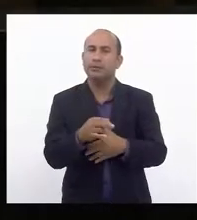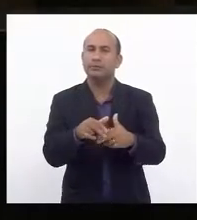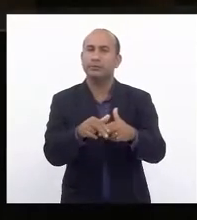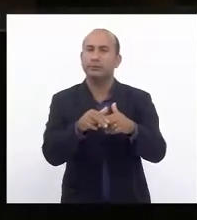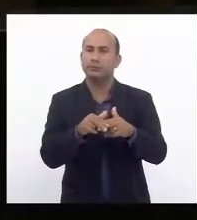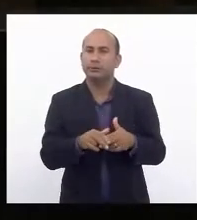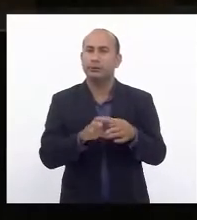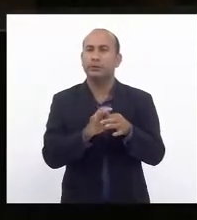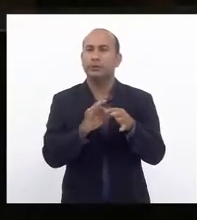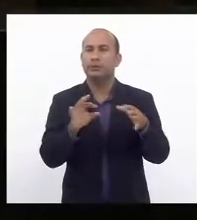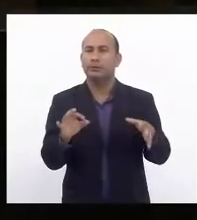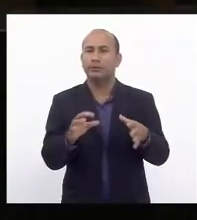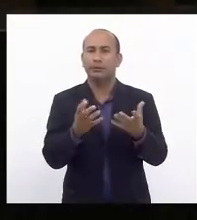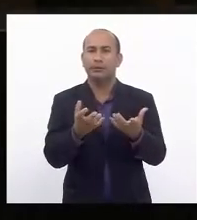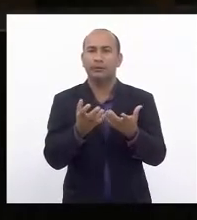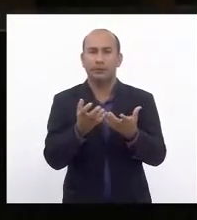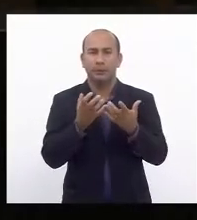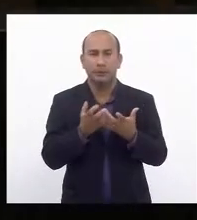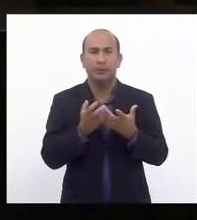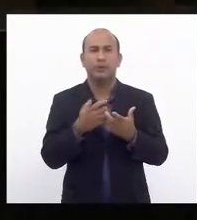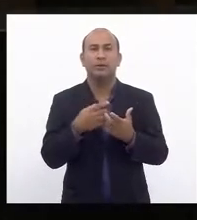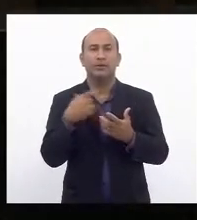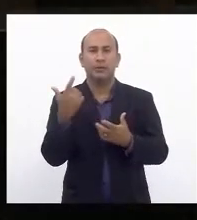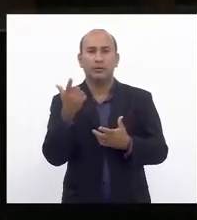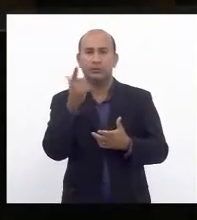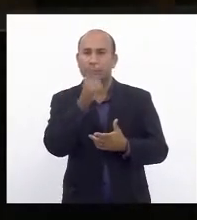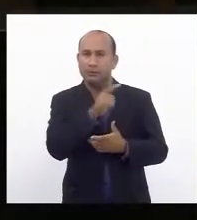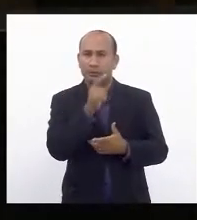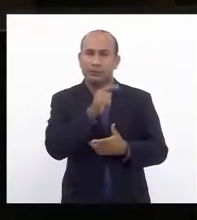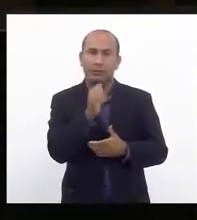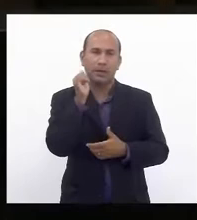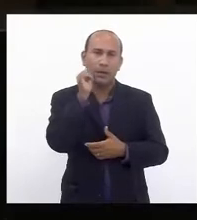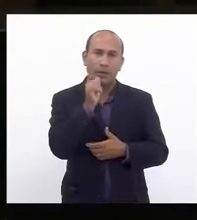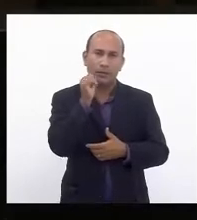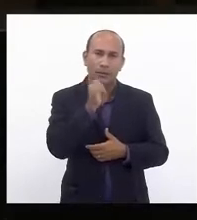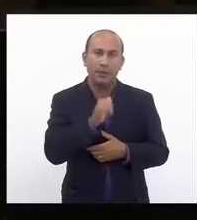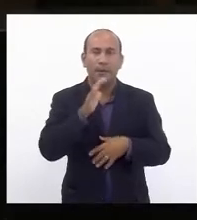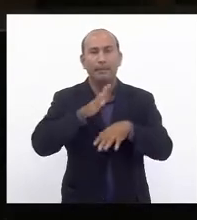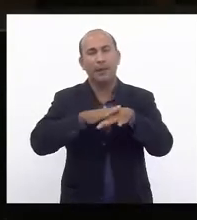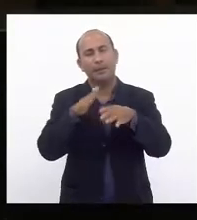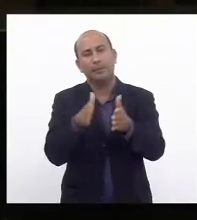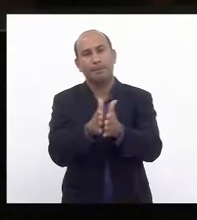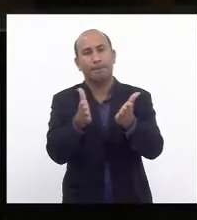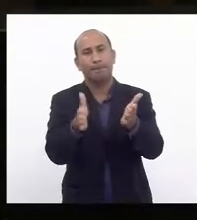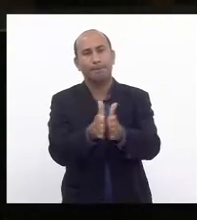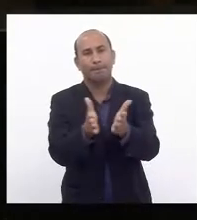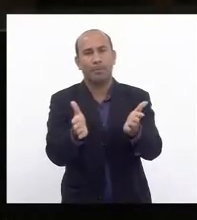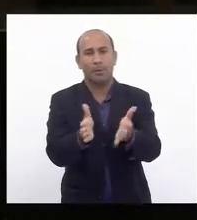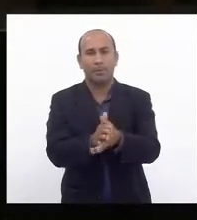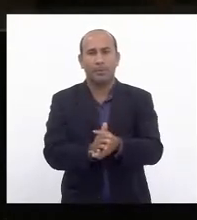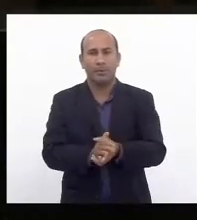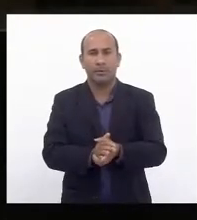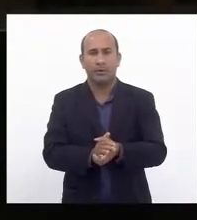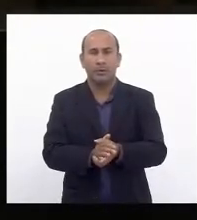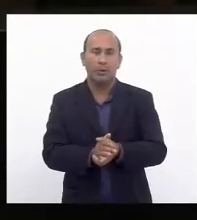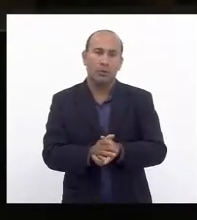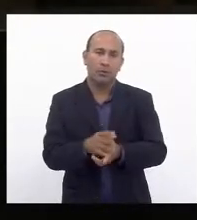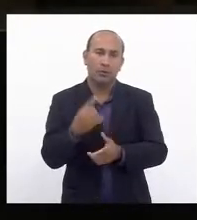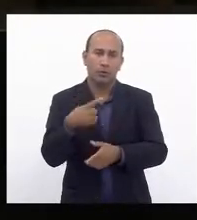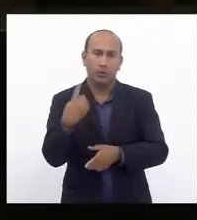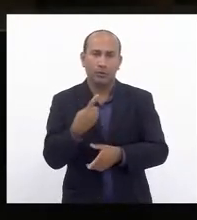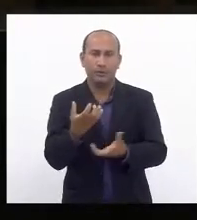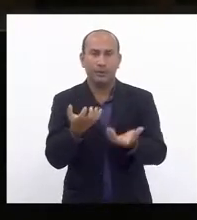isenção pretendida e a gente chega nessa mulher mais empobrecida. Ou seja, o que estamos propondo